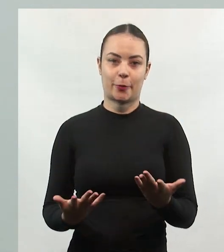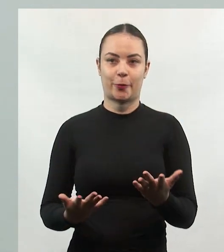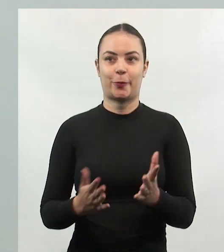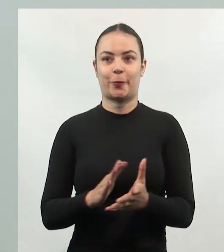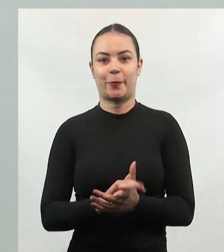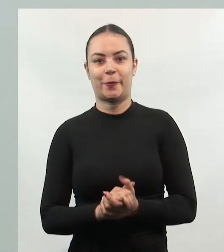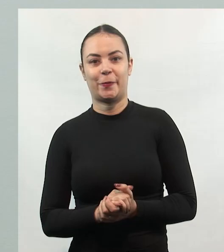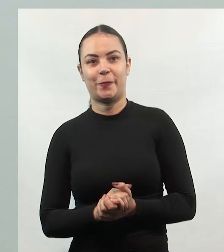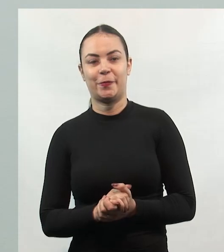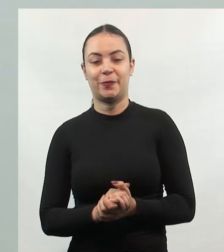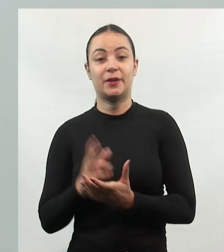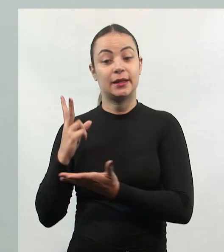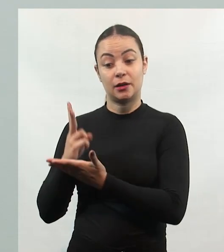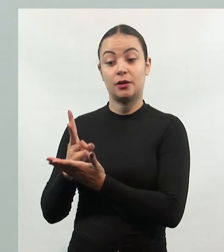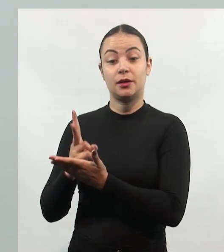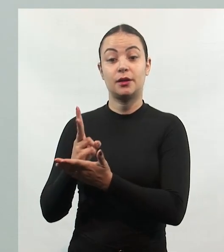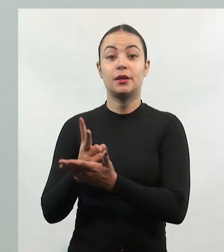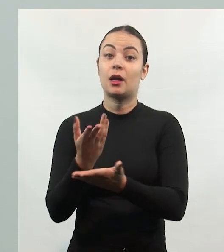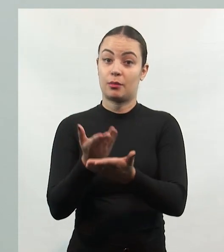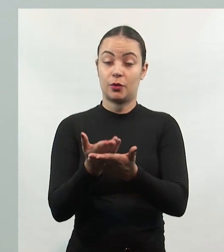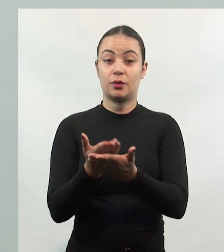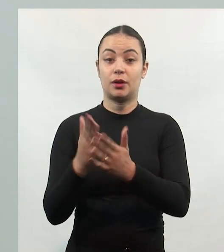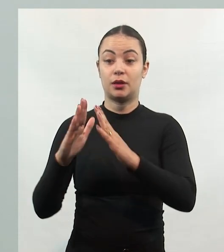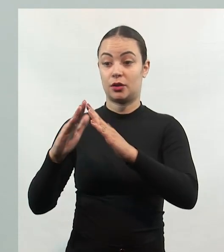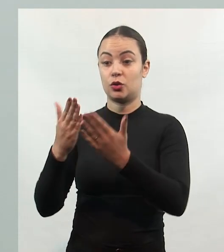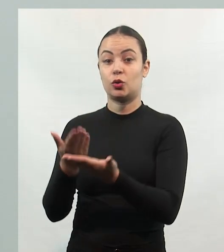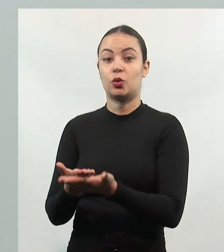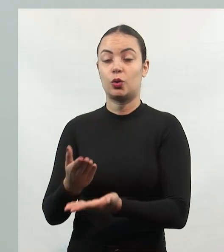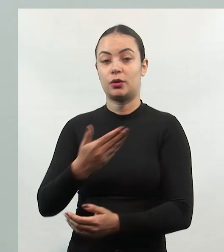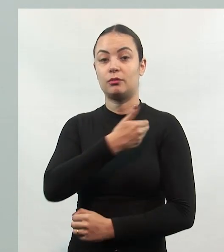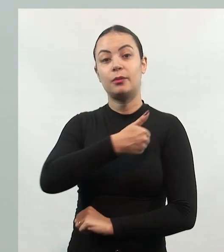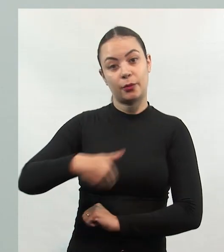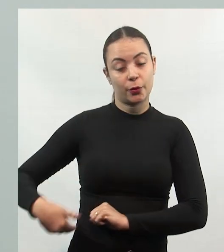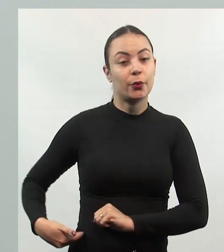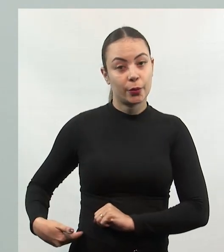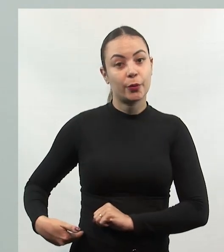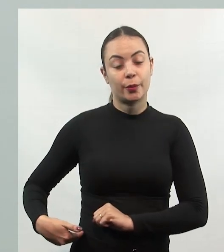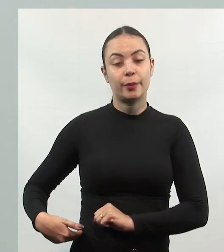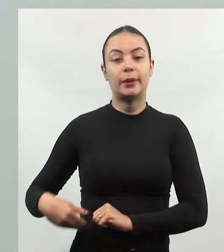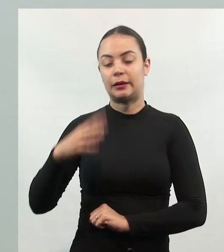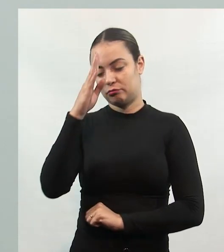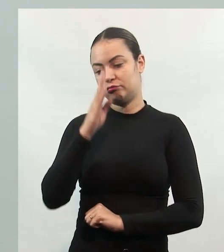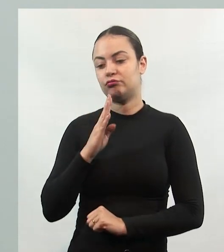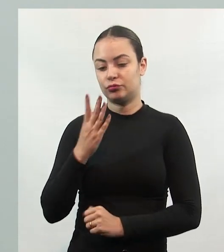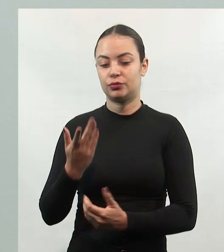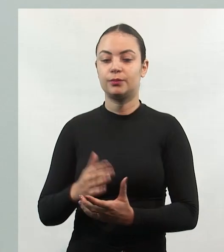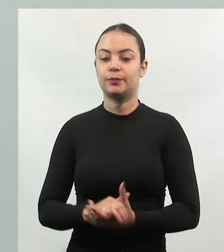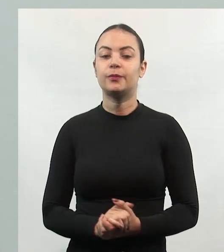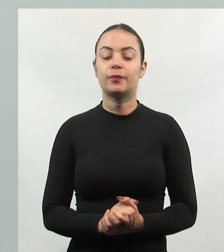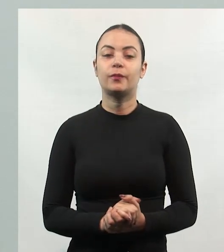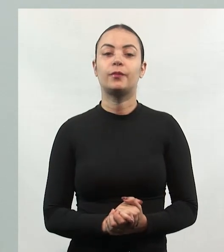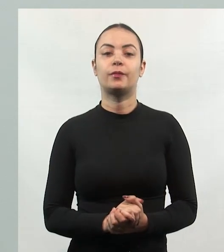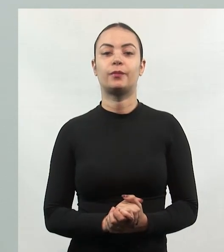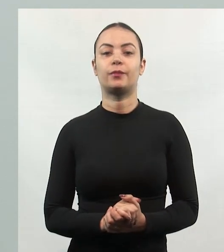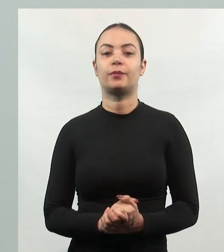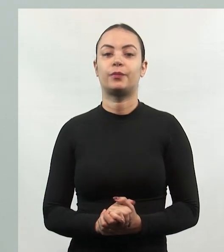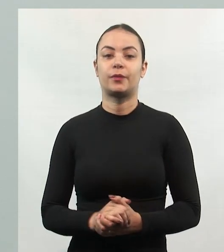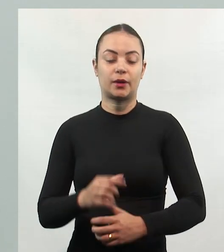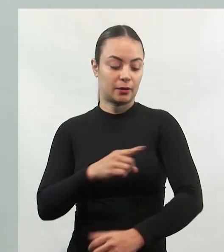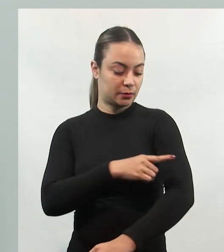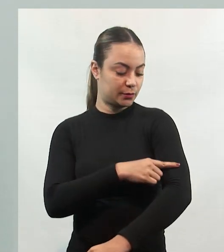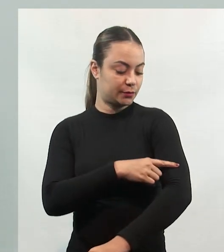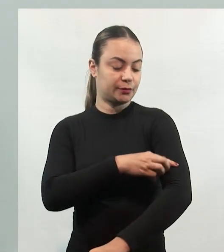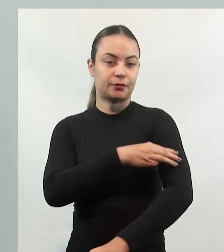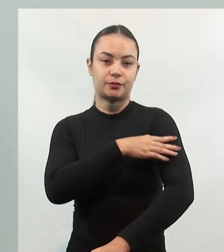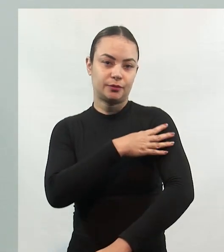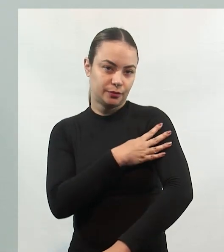do Amparo, depois 1ª a 4ª série Juscelino Kubitschek, 5ª e 8ª série Orlando Freire, e eu nunca